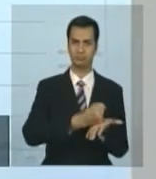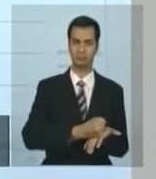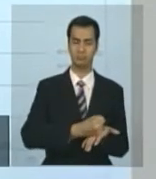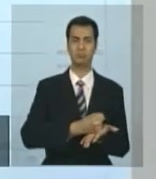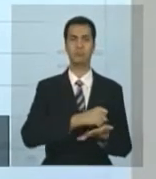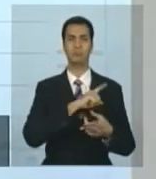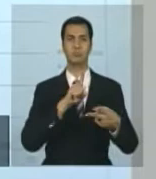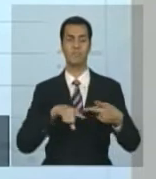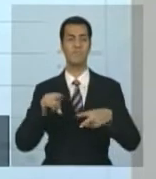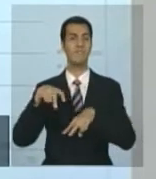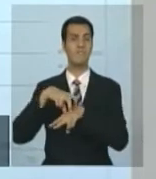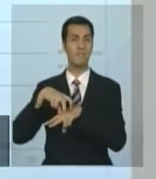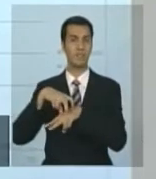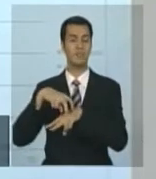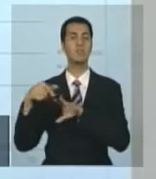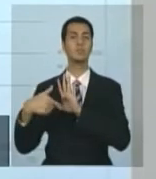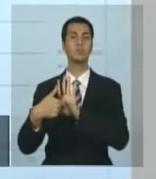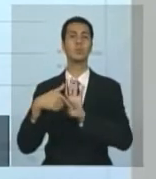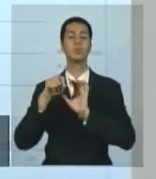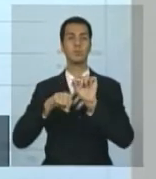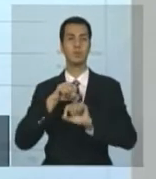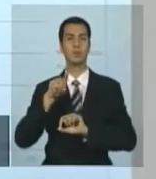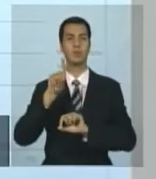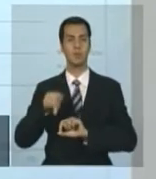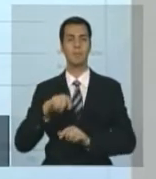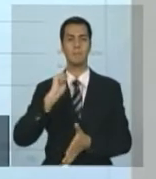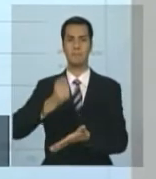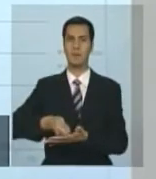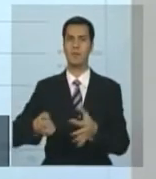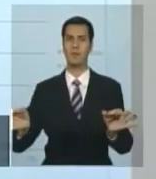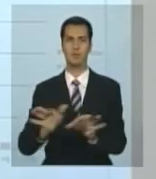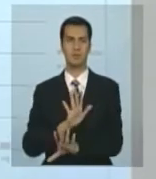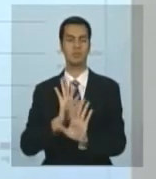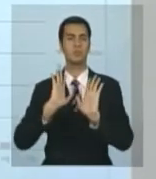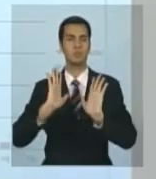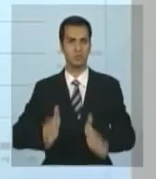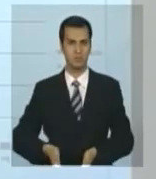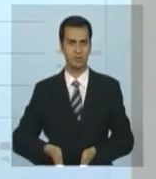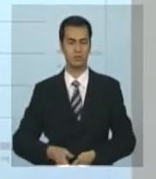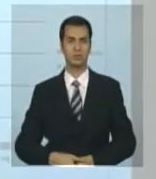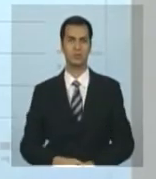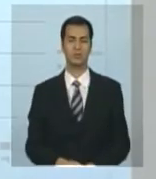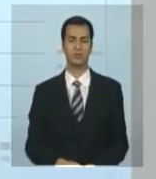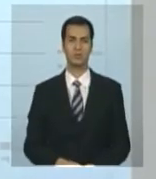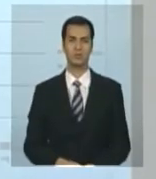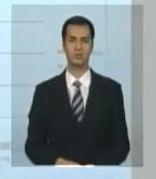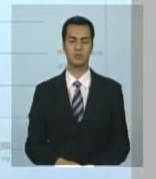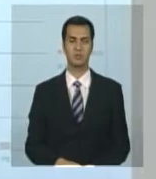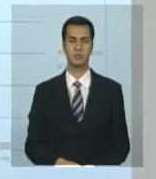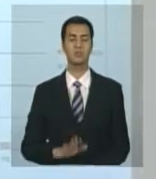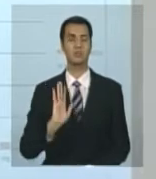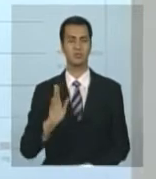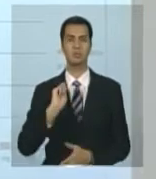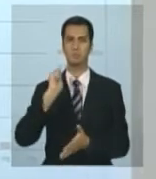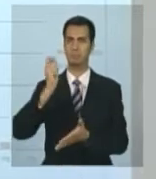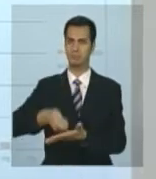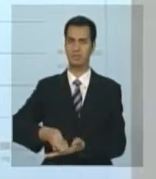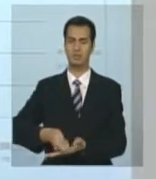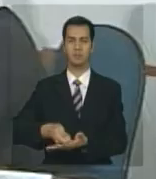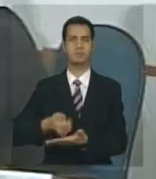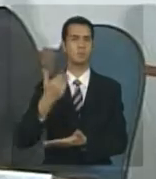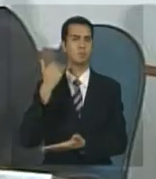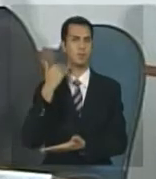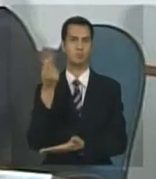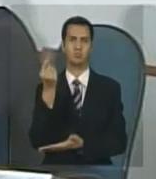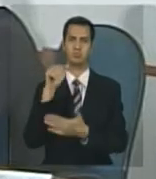e em verde é o que está pago, é o que está liberado, depositado na conta.